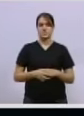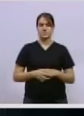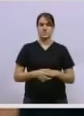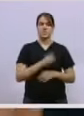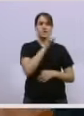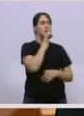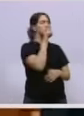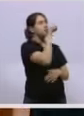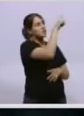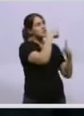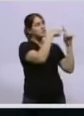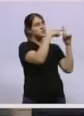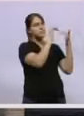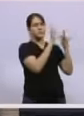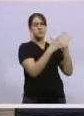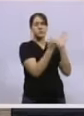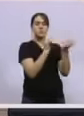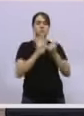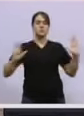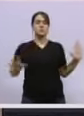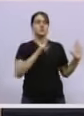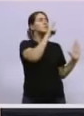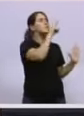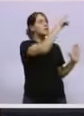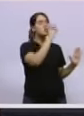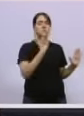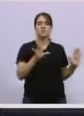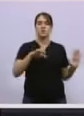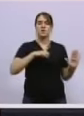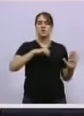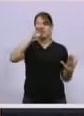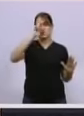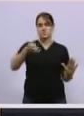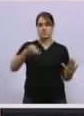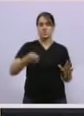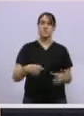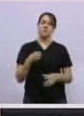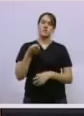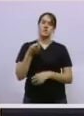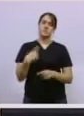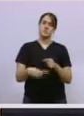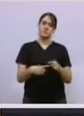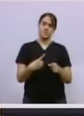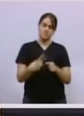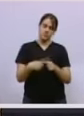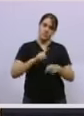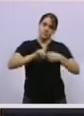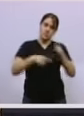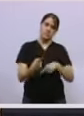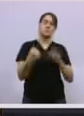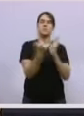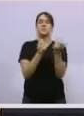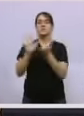Esse Cristo que nós anunciamos crucificado só tem sentido de estar aqui, porque depois disso daqui, o